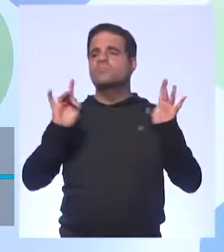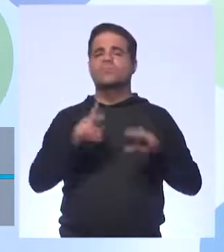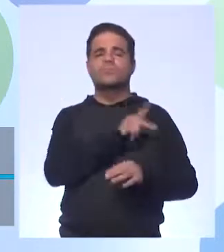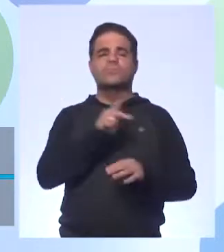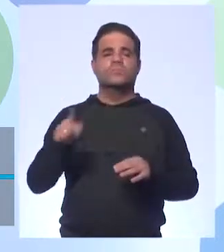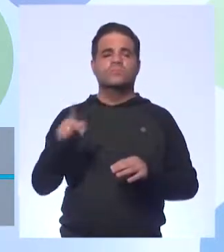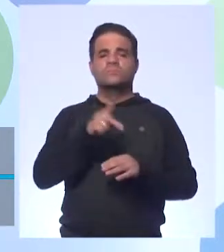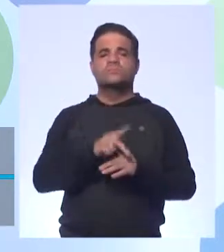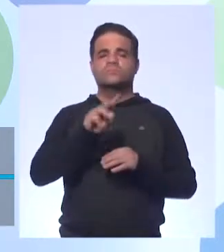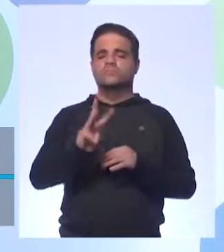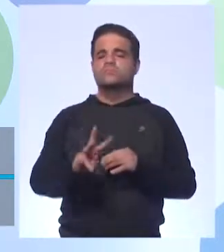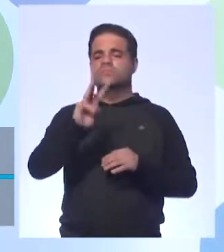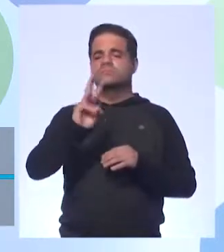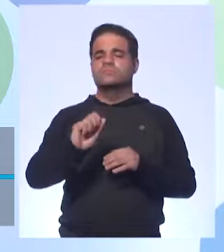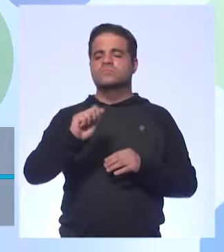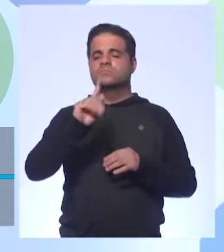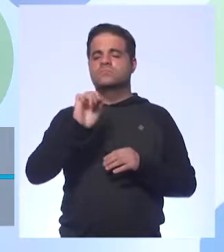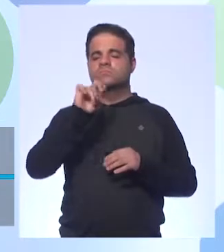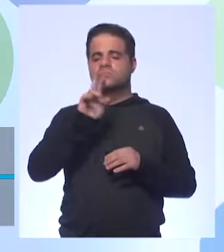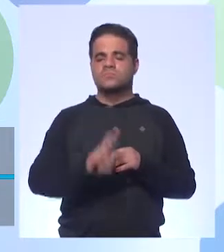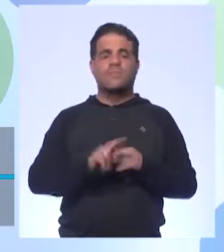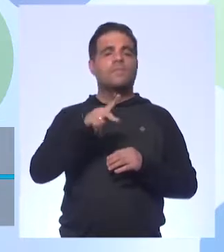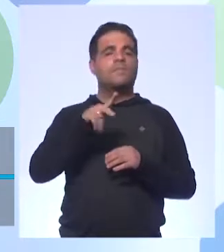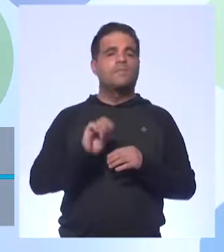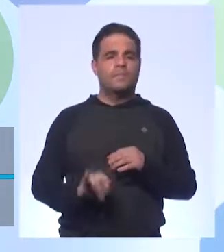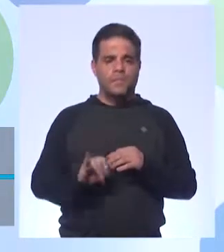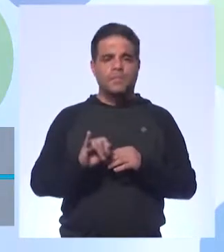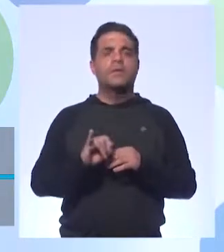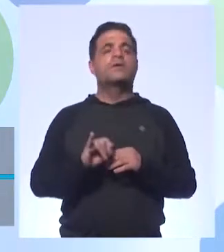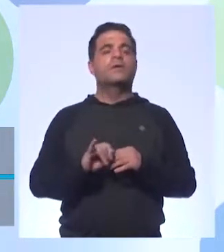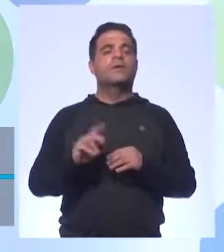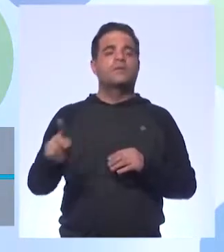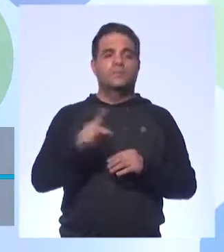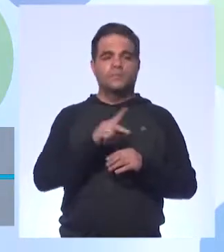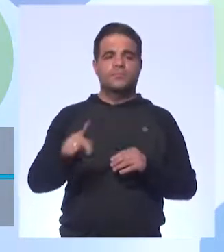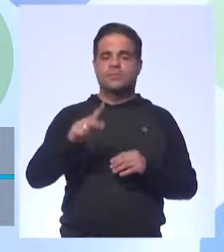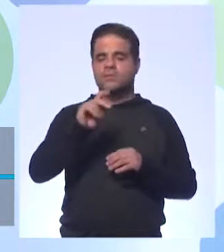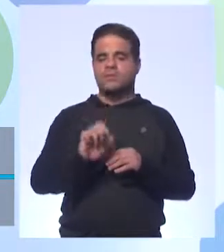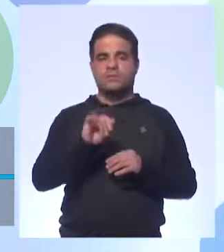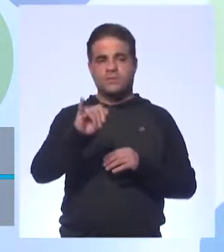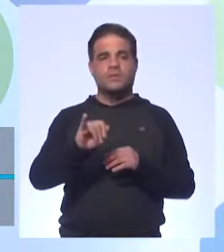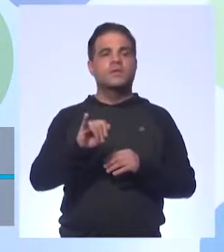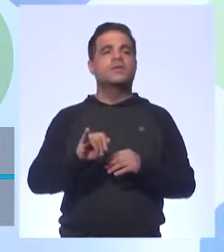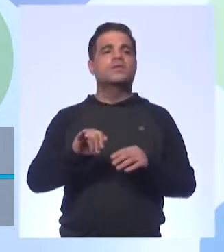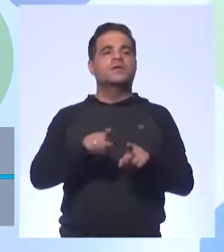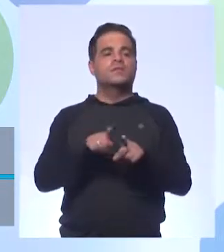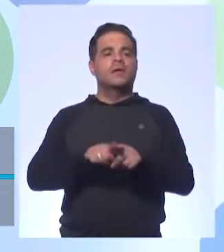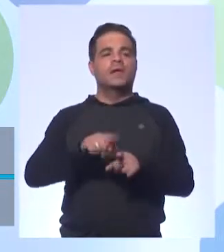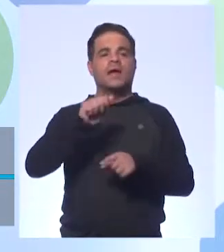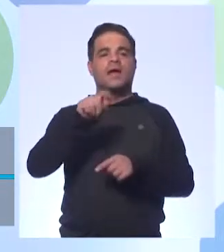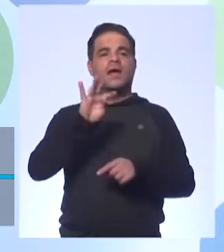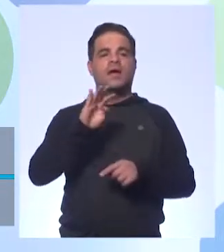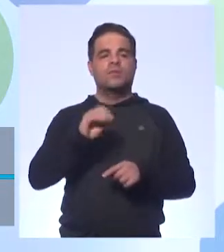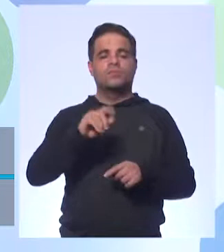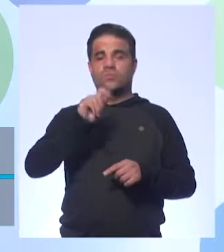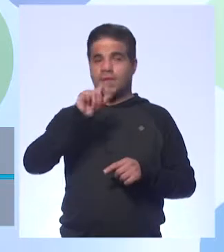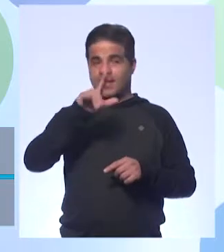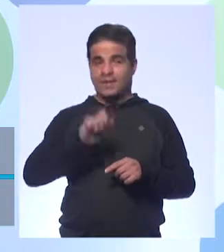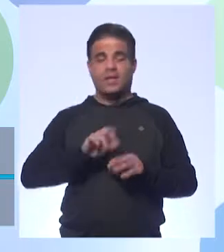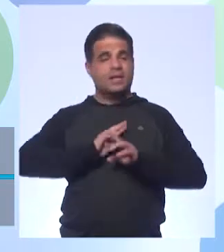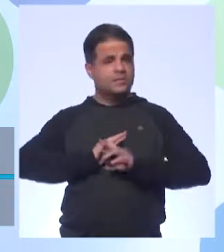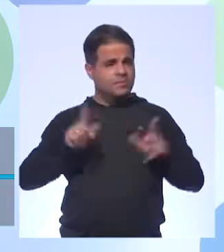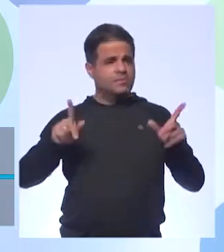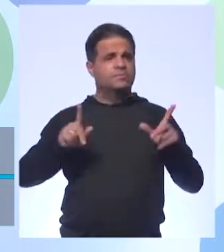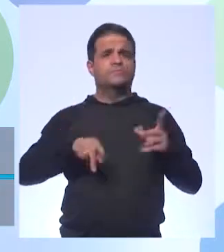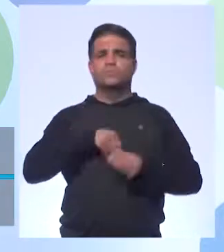Wagner, e a PEI, professor Wellington, da PEI Expedicionário de Alto Alegre responderam. A diferença na composição